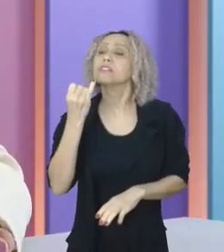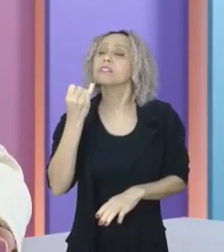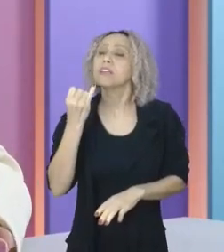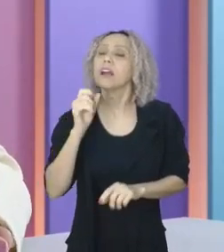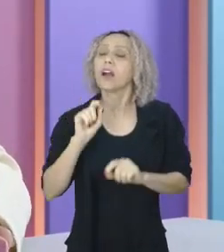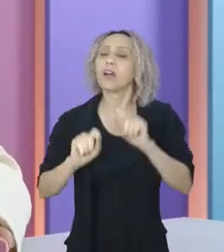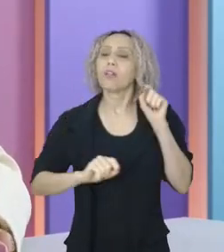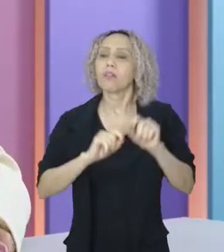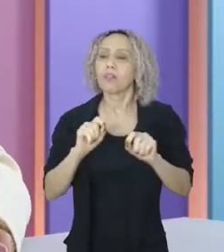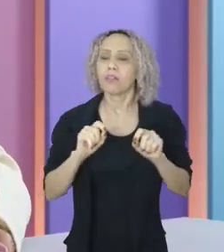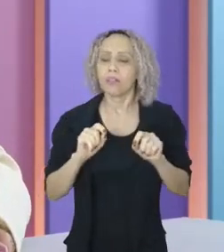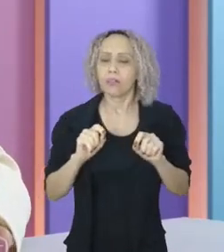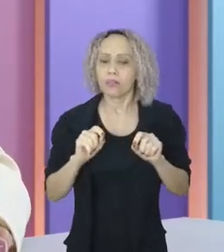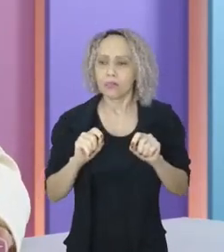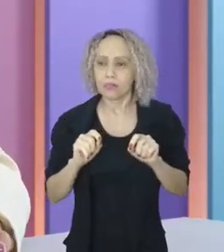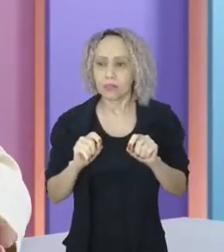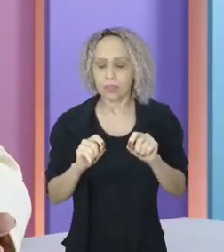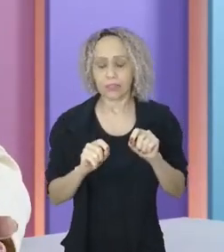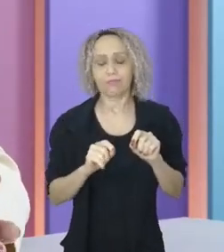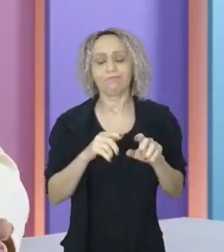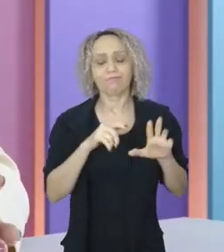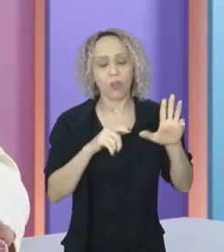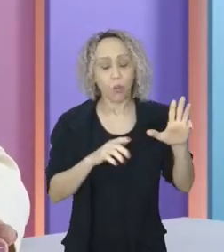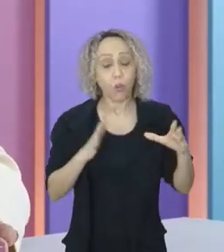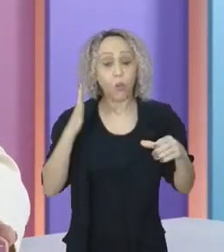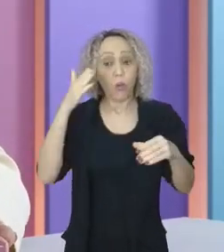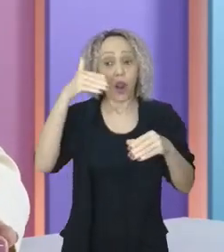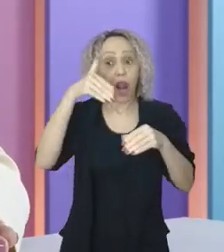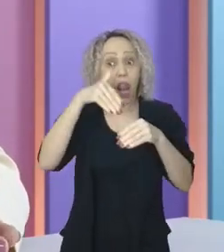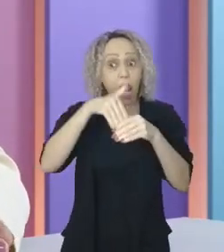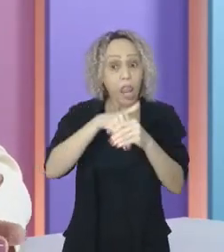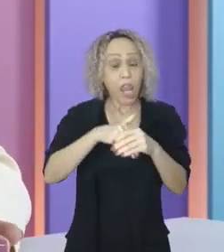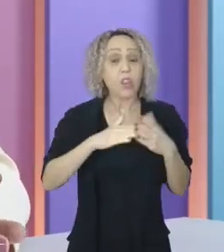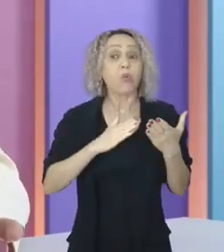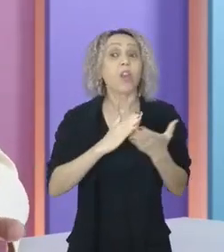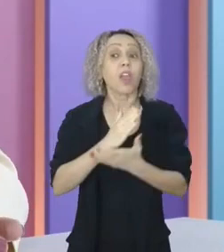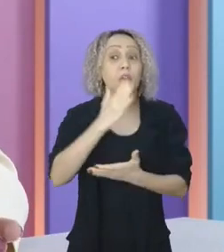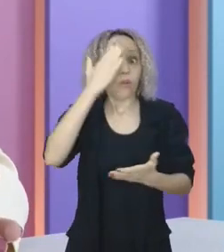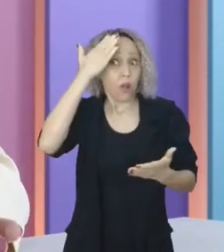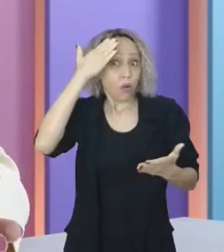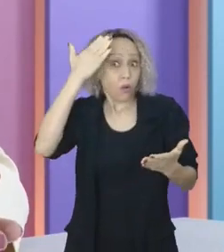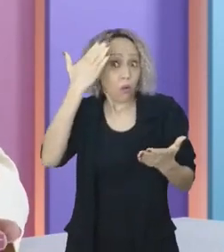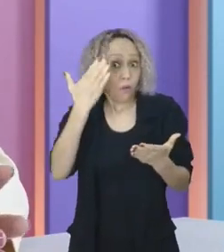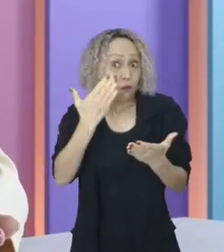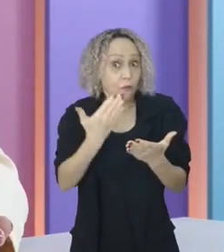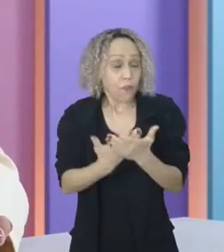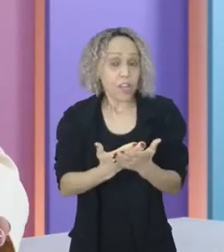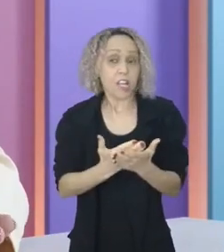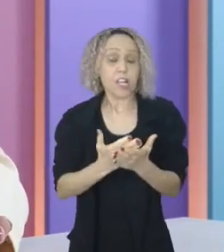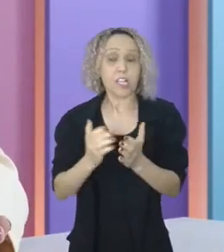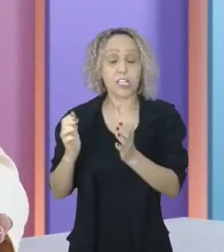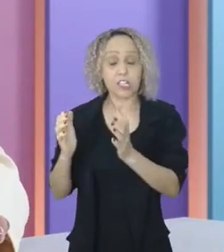eleito com um voto de confiança da população negra e das mulheres, né? Todos nós sabemos que